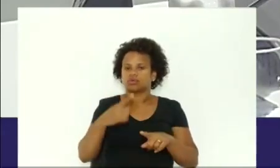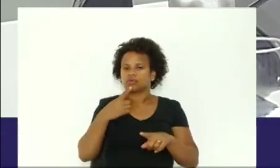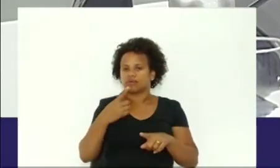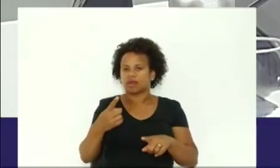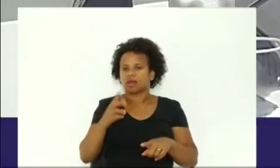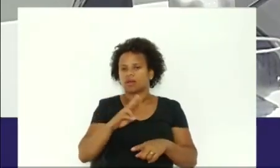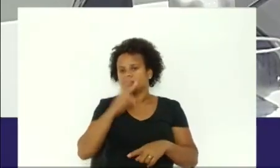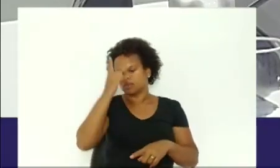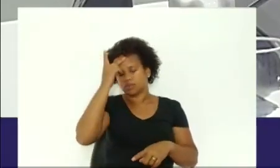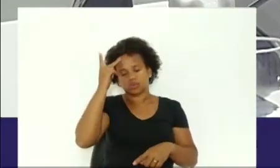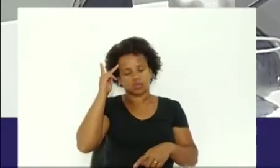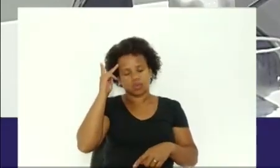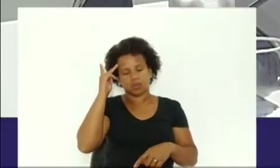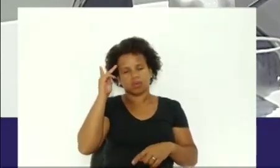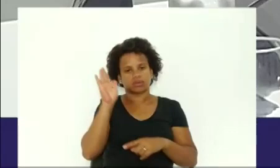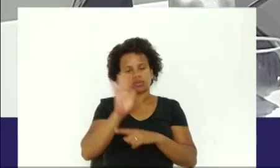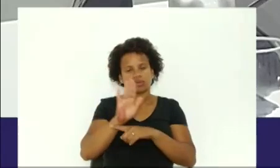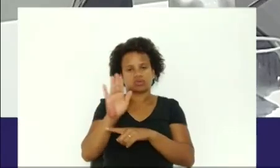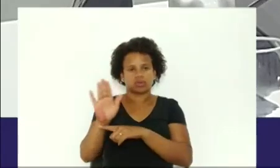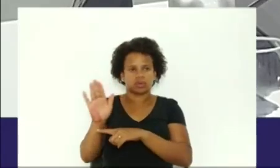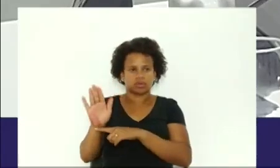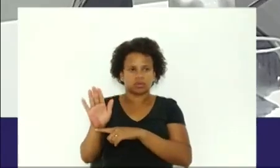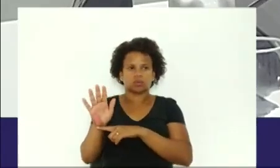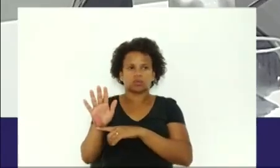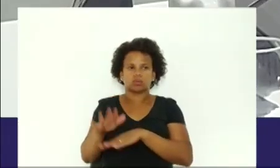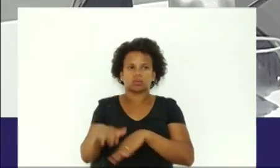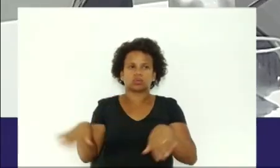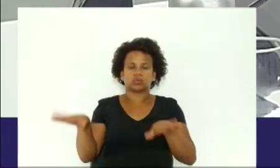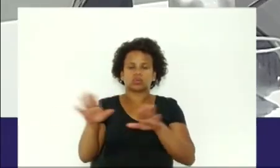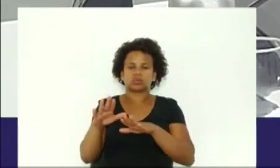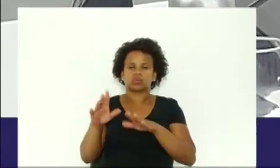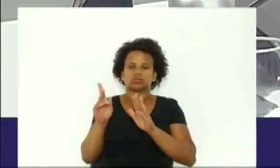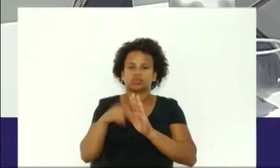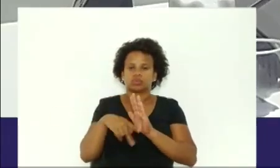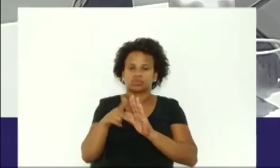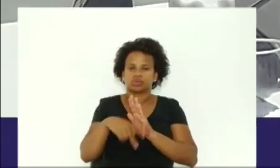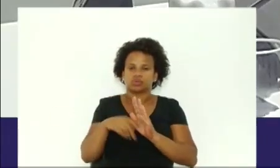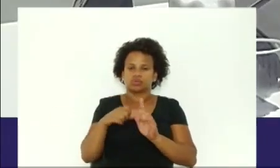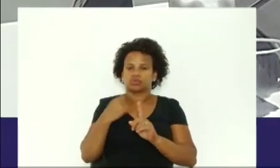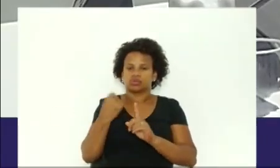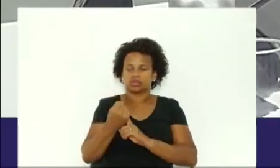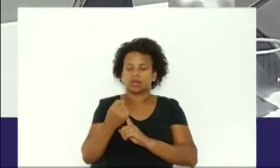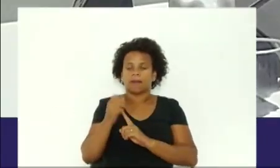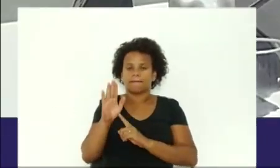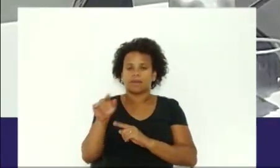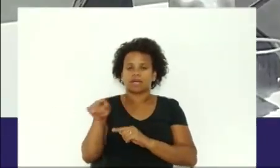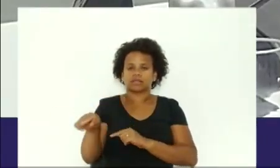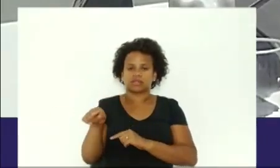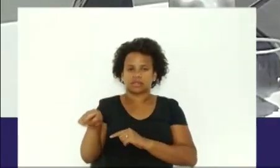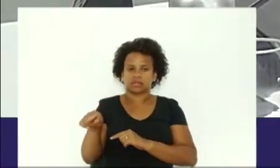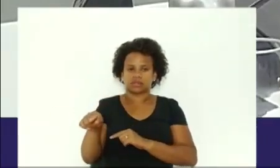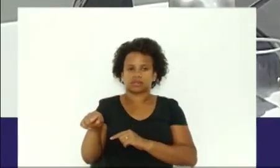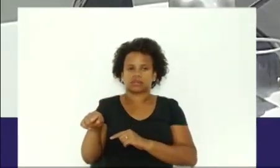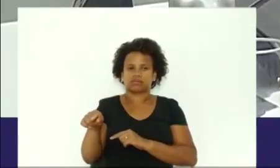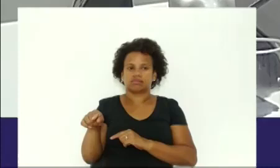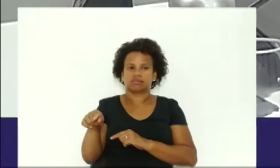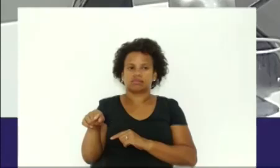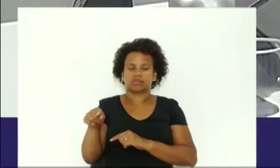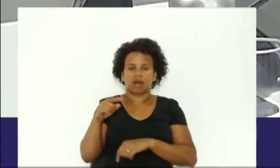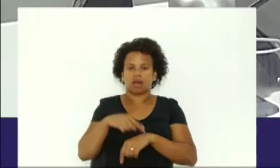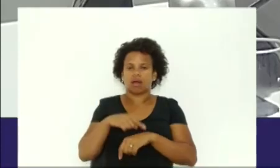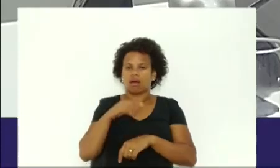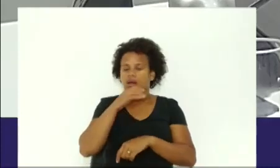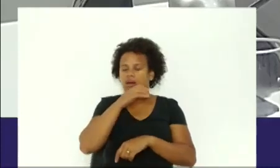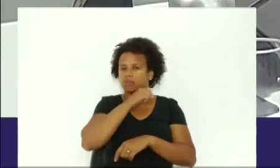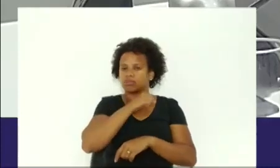que estão ajudando todos os projetos sociais, mas esse aqui, que foi assim, em cima da hora, assim, ninguém